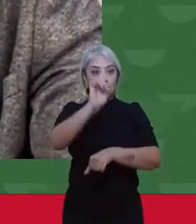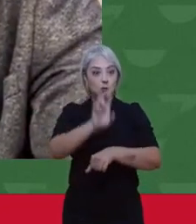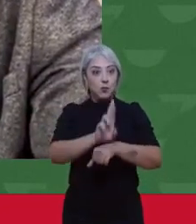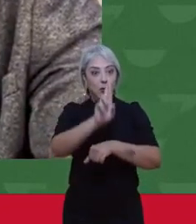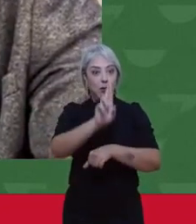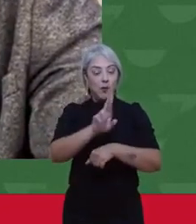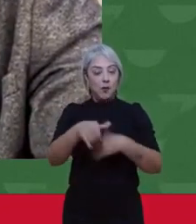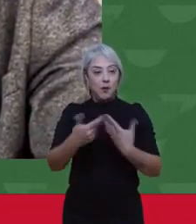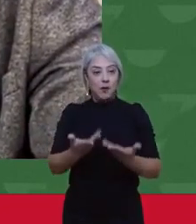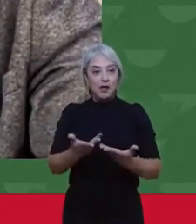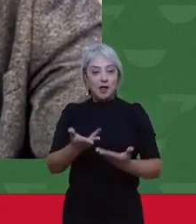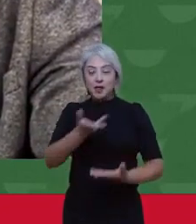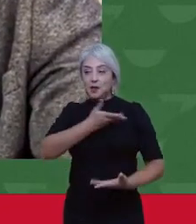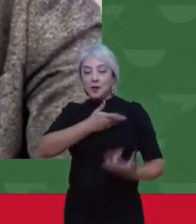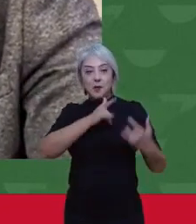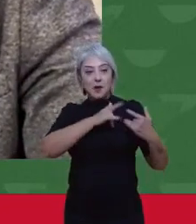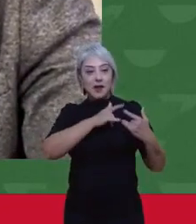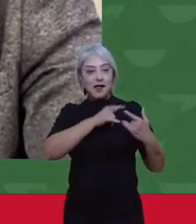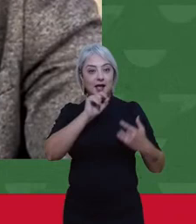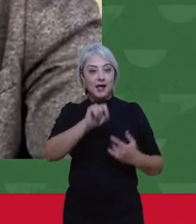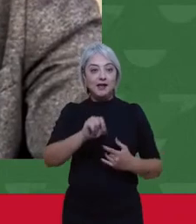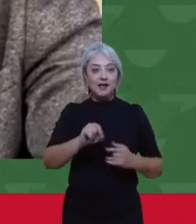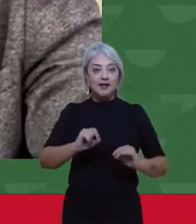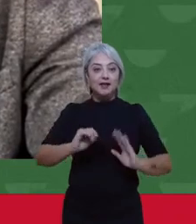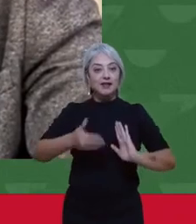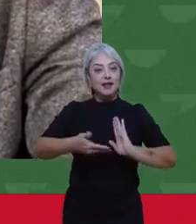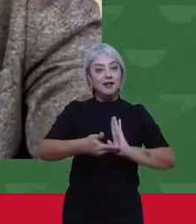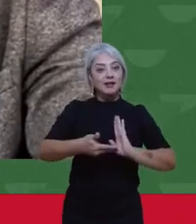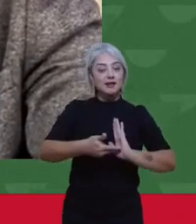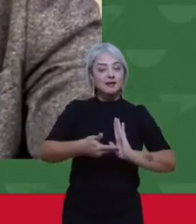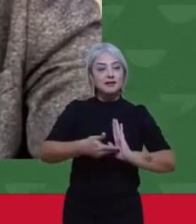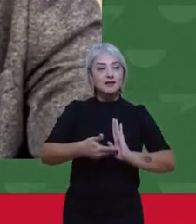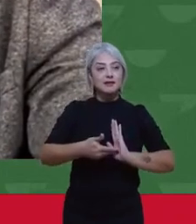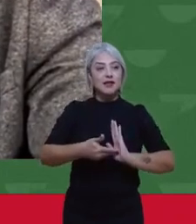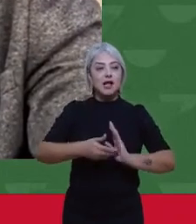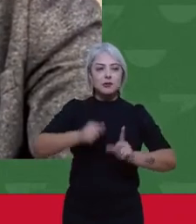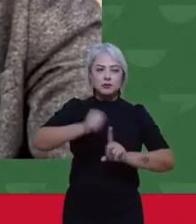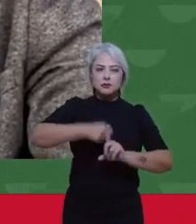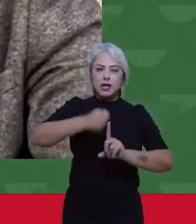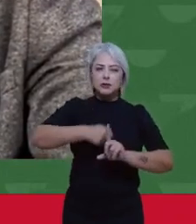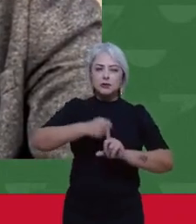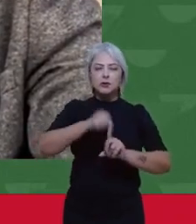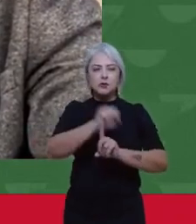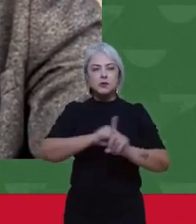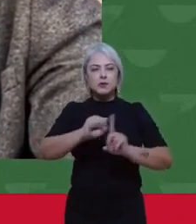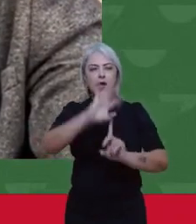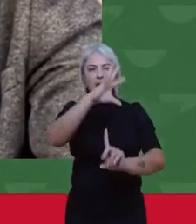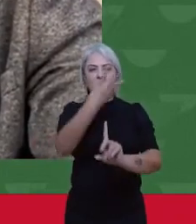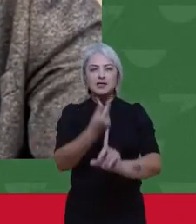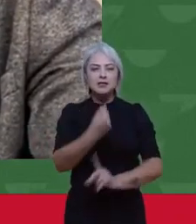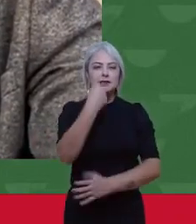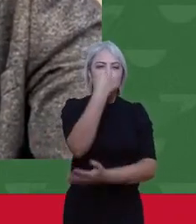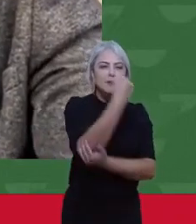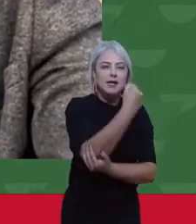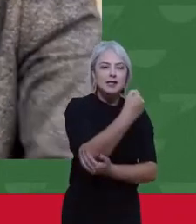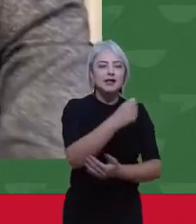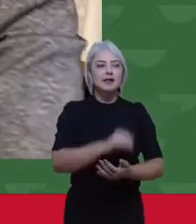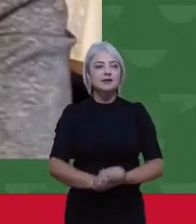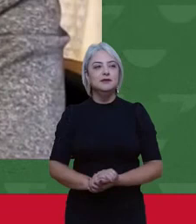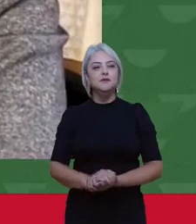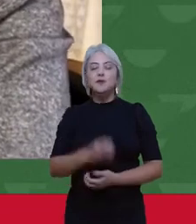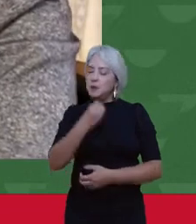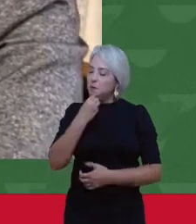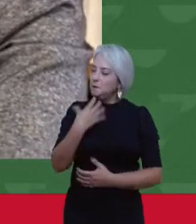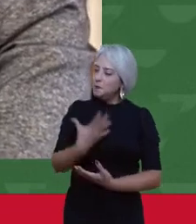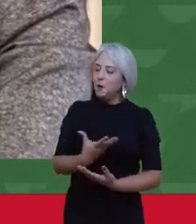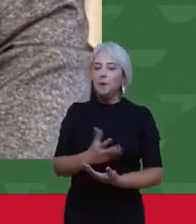né? Nosso colega aqui na Câmara dos Deputados, lutador social, militante, artista, né? Que